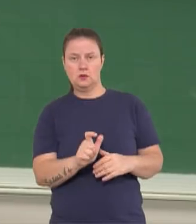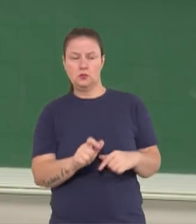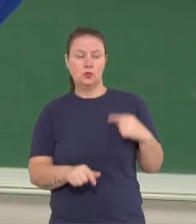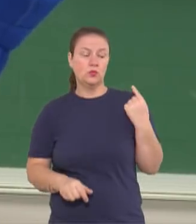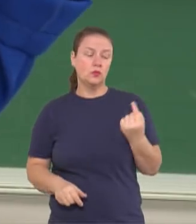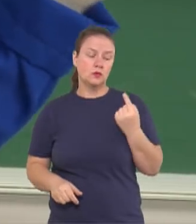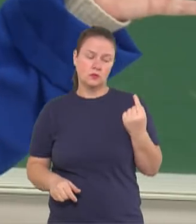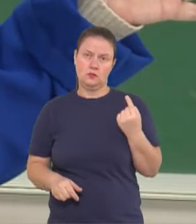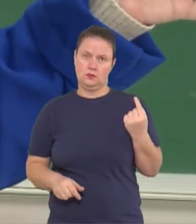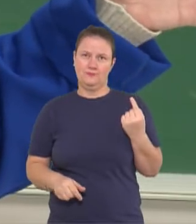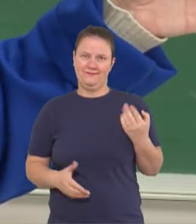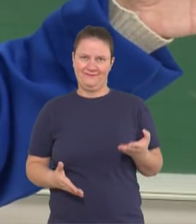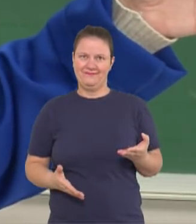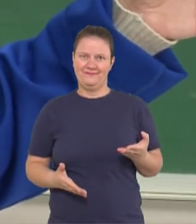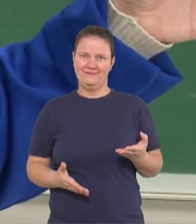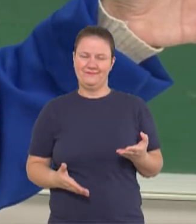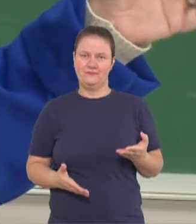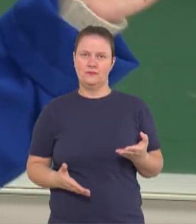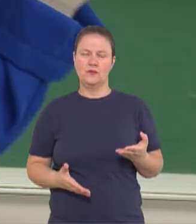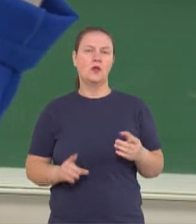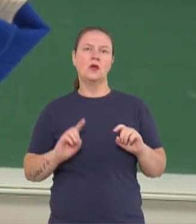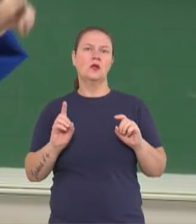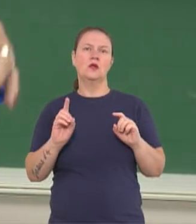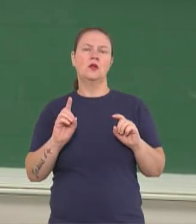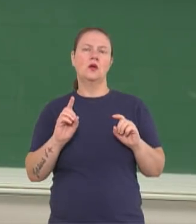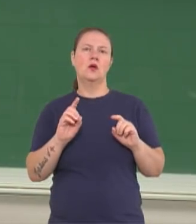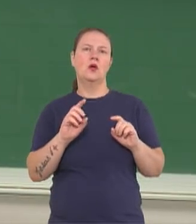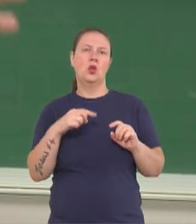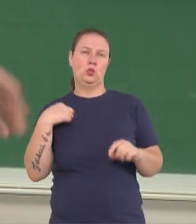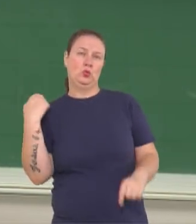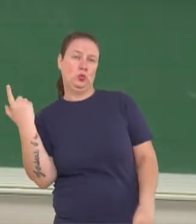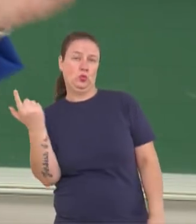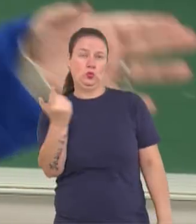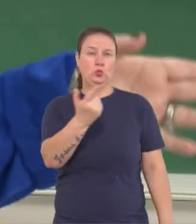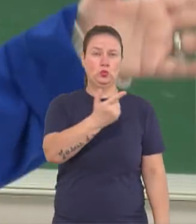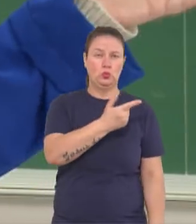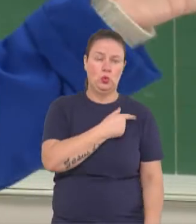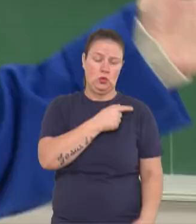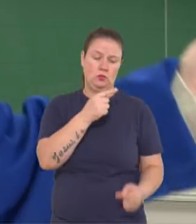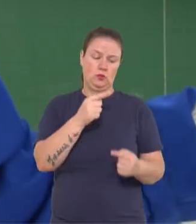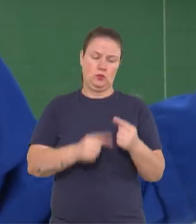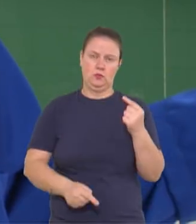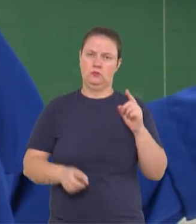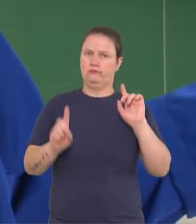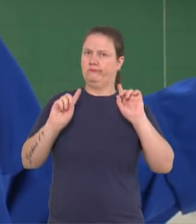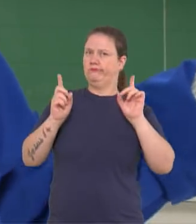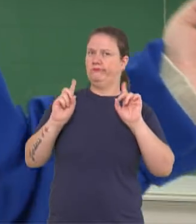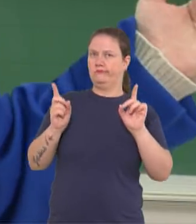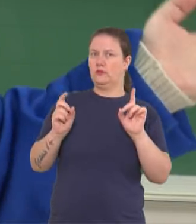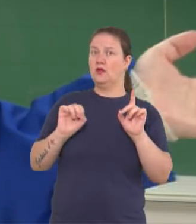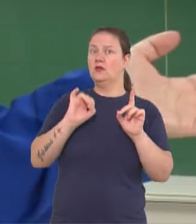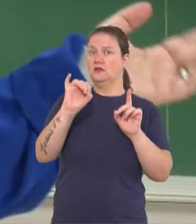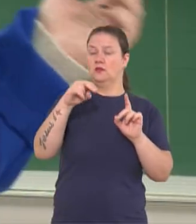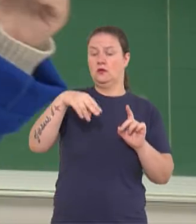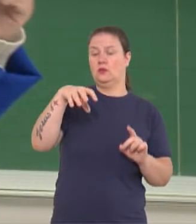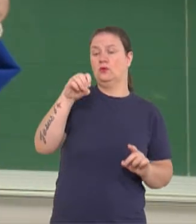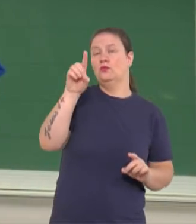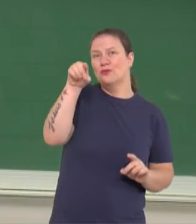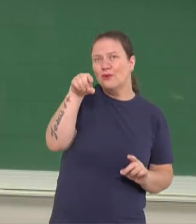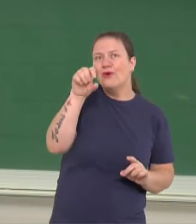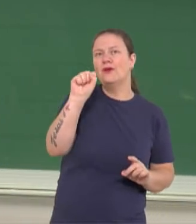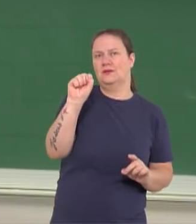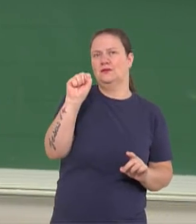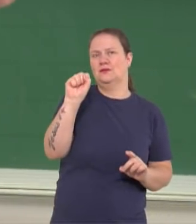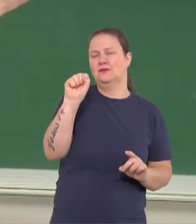na impessoalidade, né? Eu não coloquei lá, nós proibimos os eventos esportivos, porque se eu colocar nós, eu